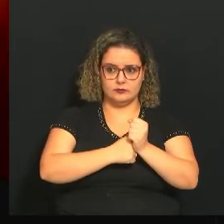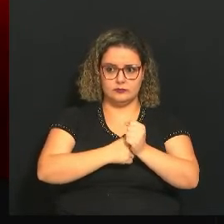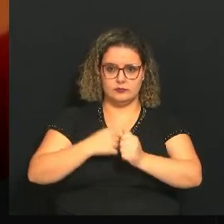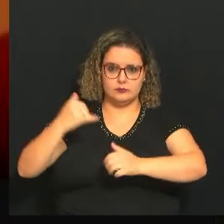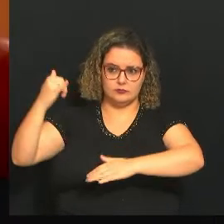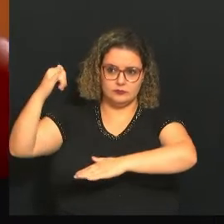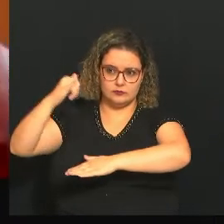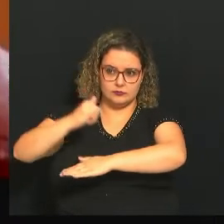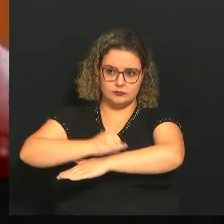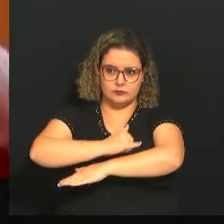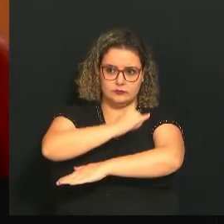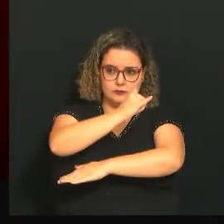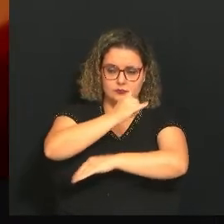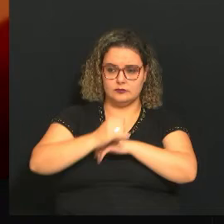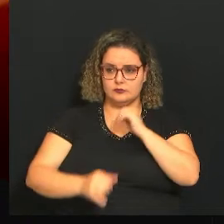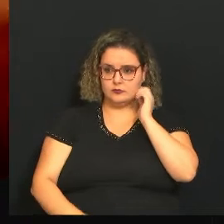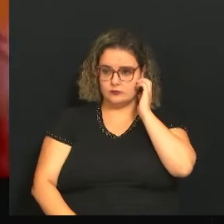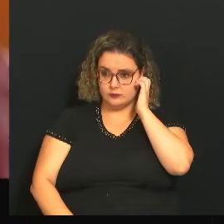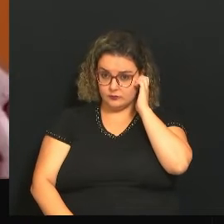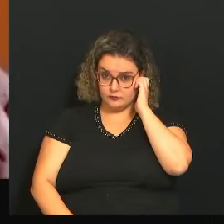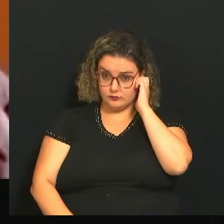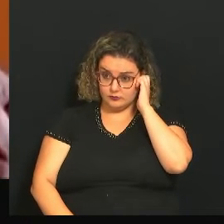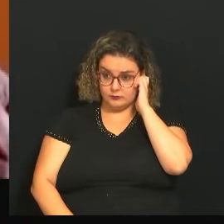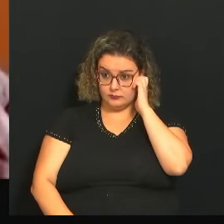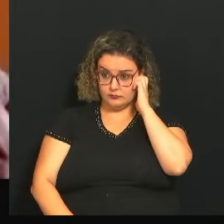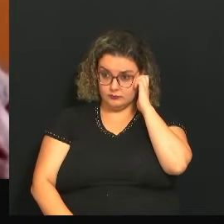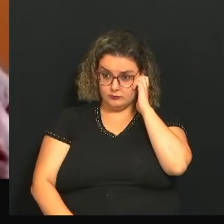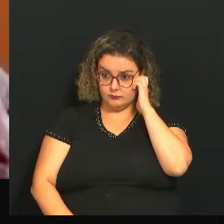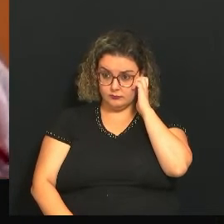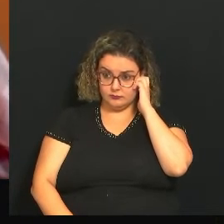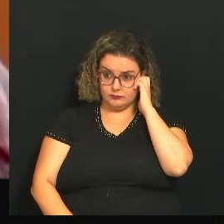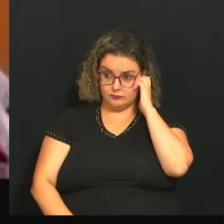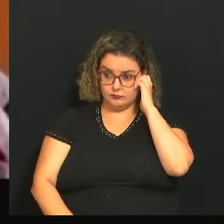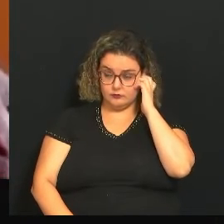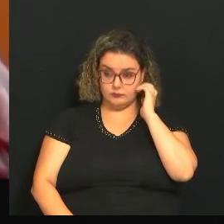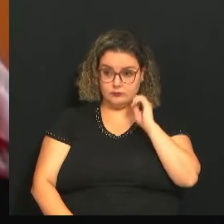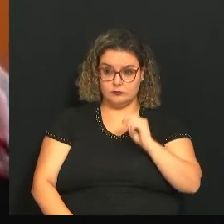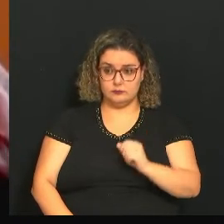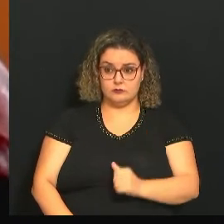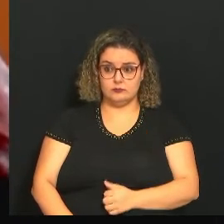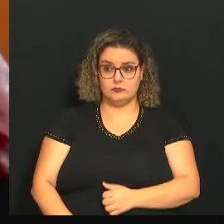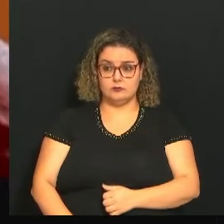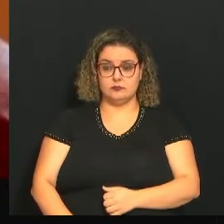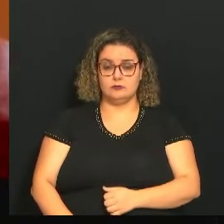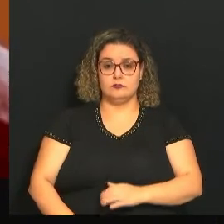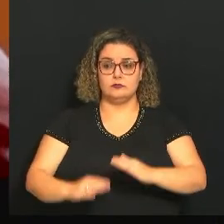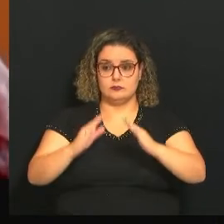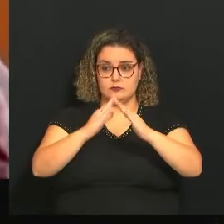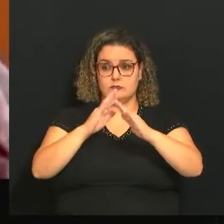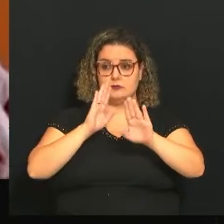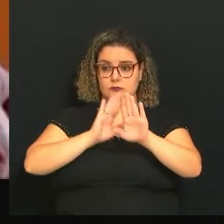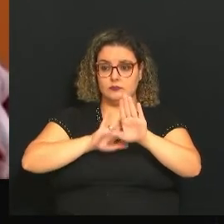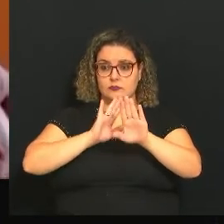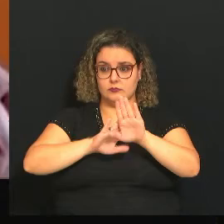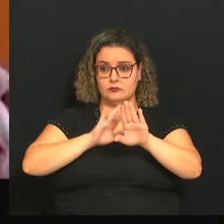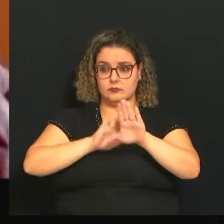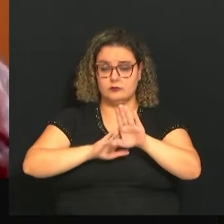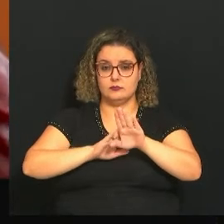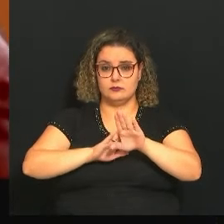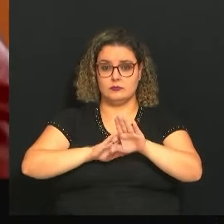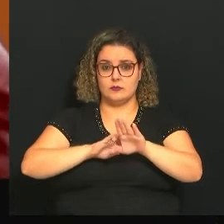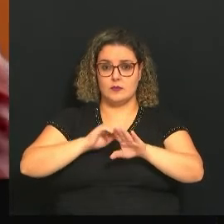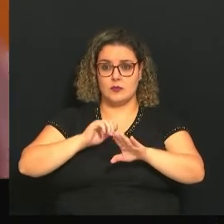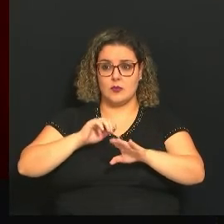para brigar com os deputados, fizemos um ato na frente da casa do Arthur Lira, lá em Alagoas,